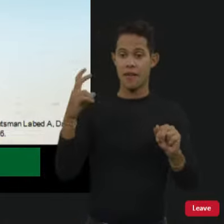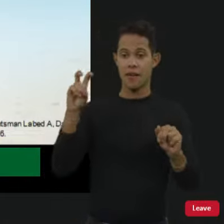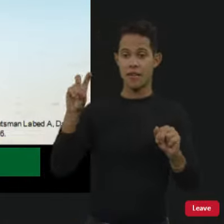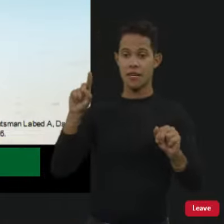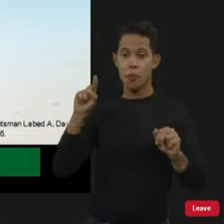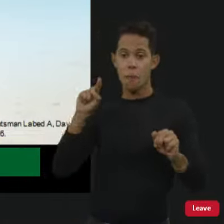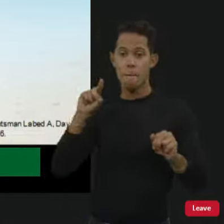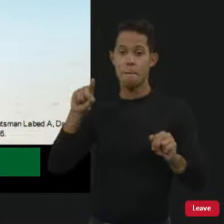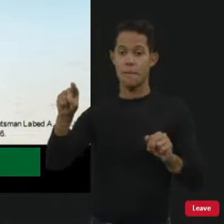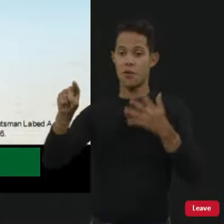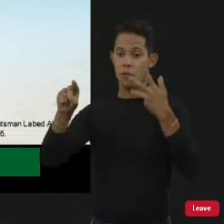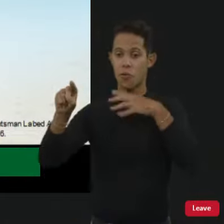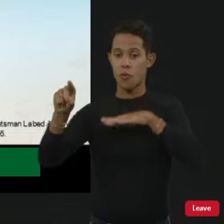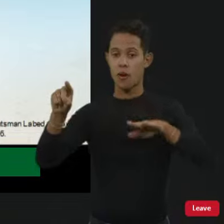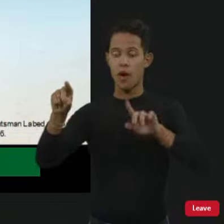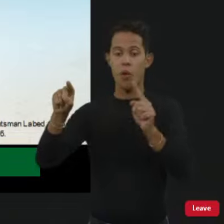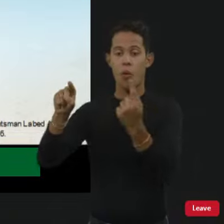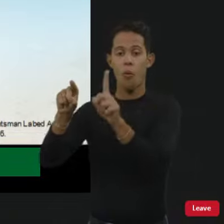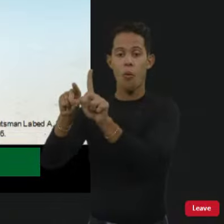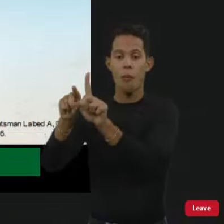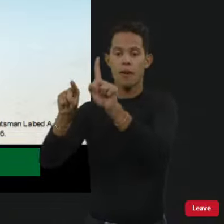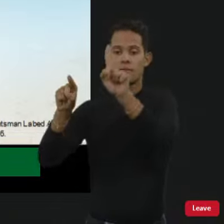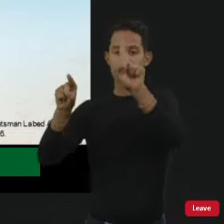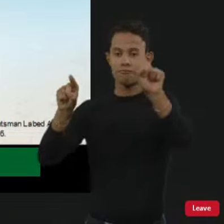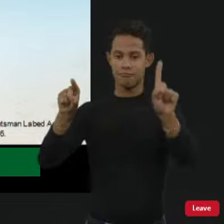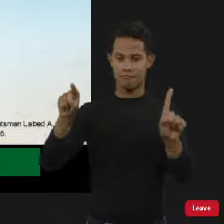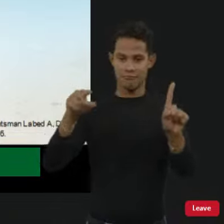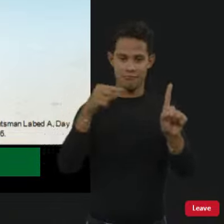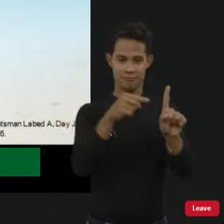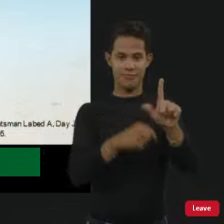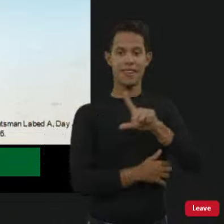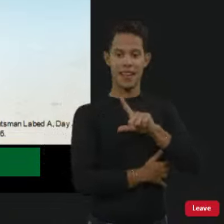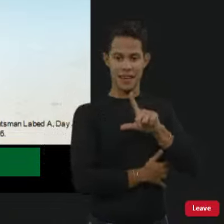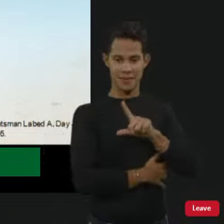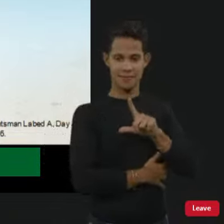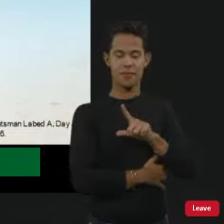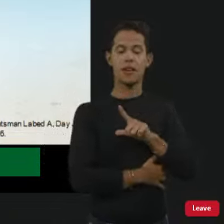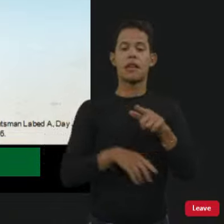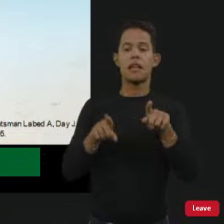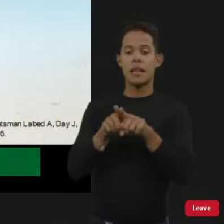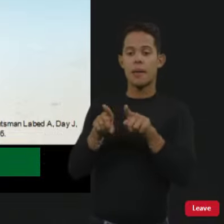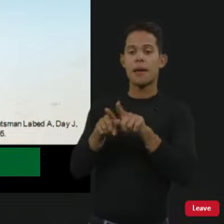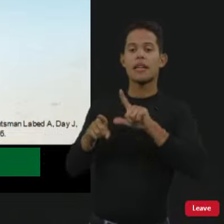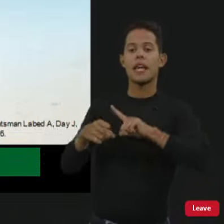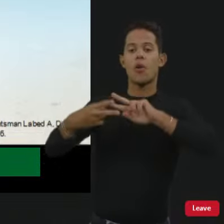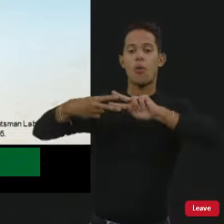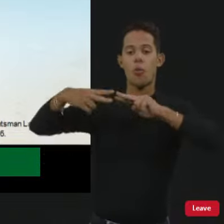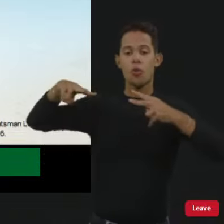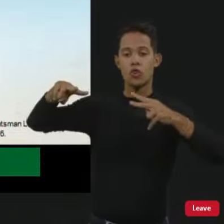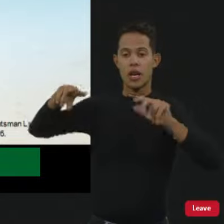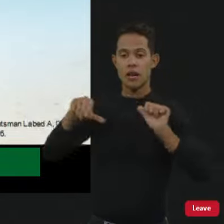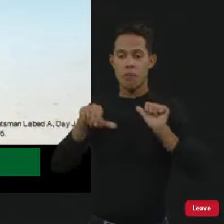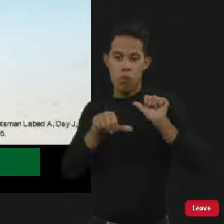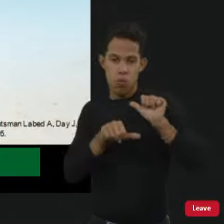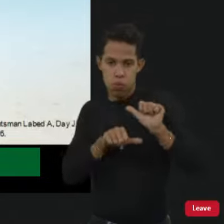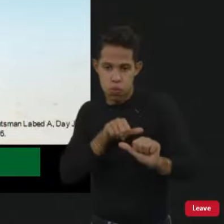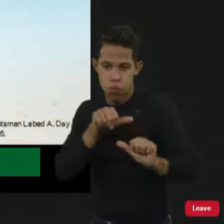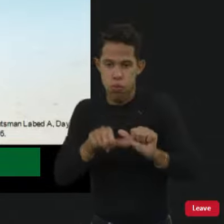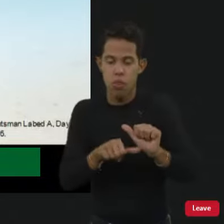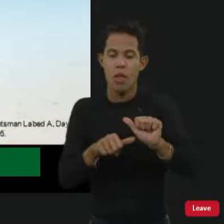crianças. Há uma mutação nesse gene que troca esse aminoácido em 98% e